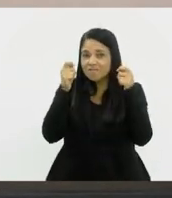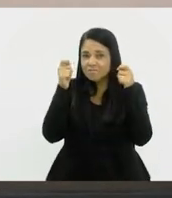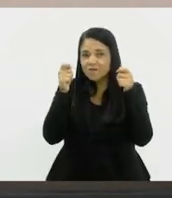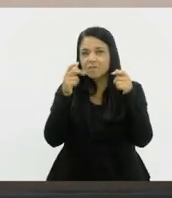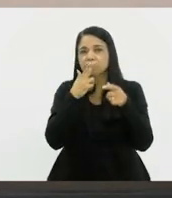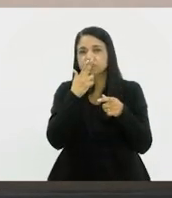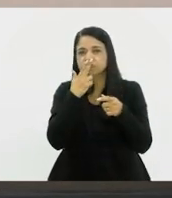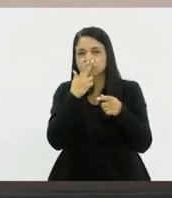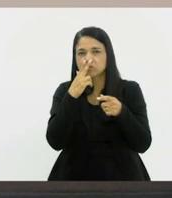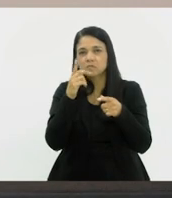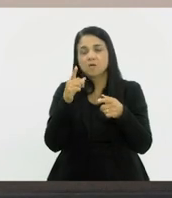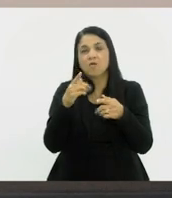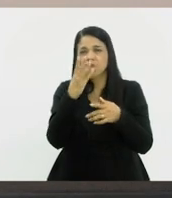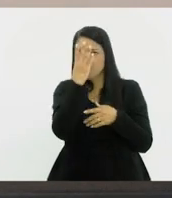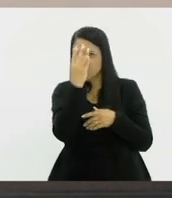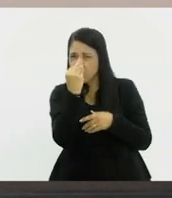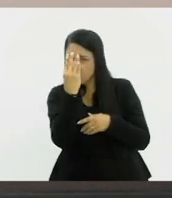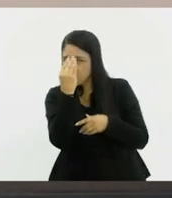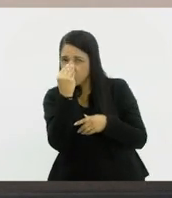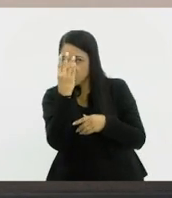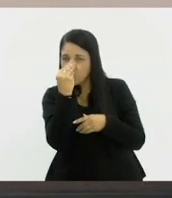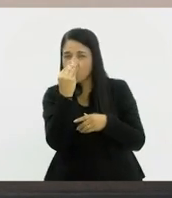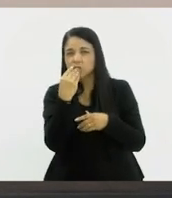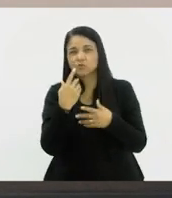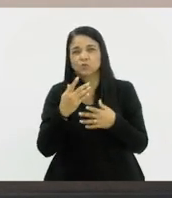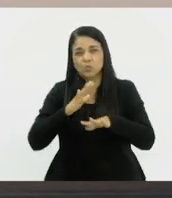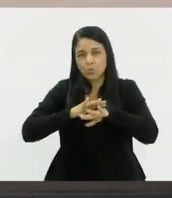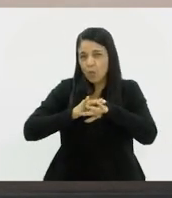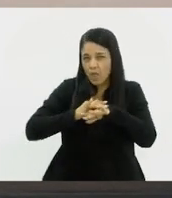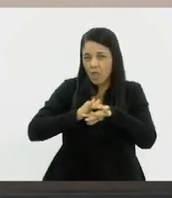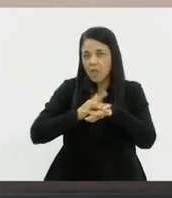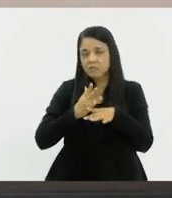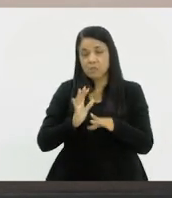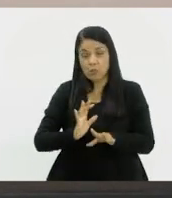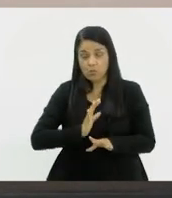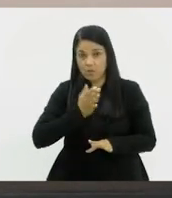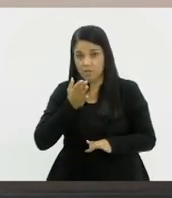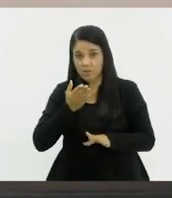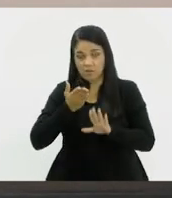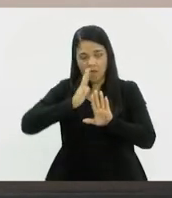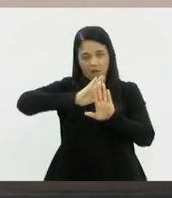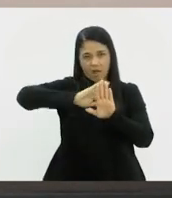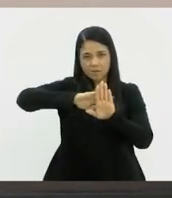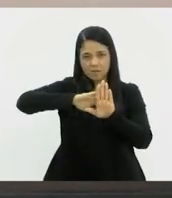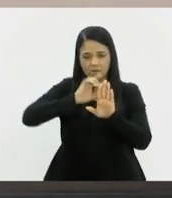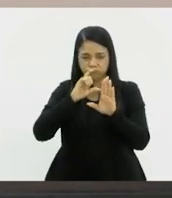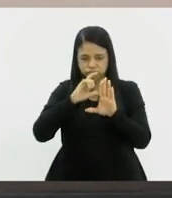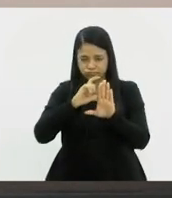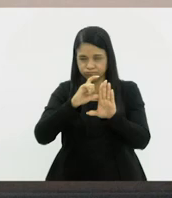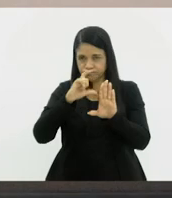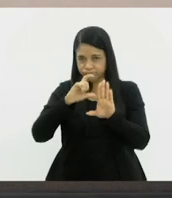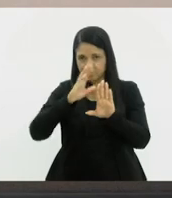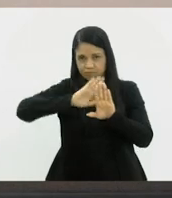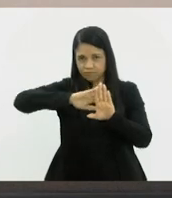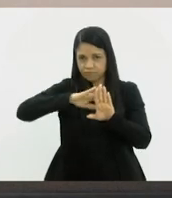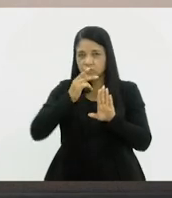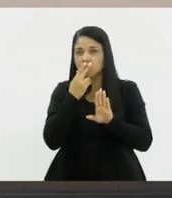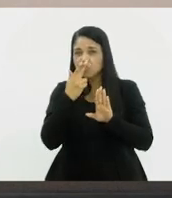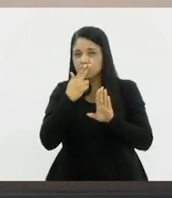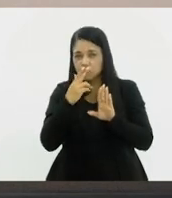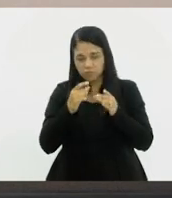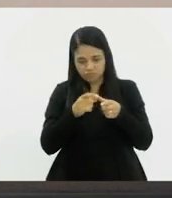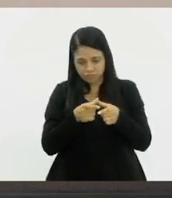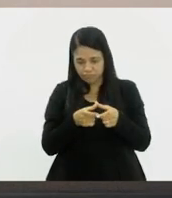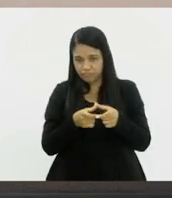inclusive aquelas fotos Eu já vi que daquelas fotos horríveis que tem atrás dos machos como o o